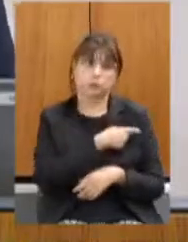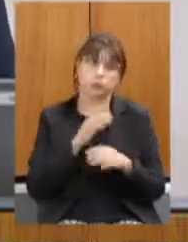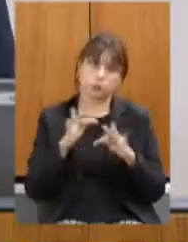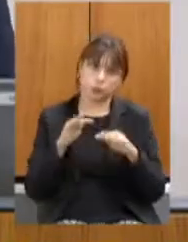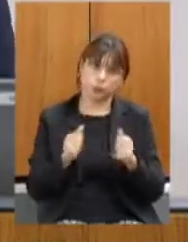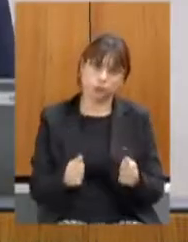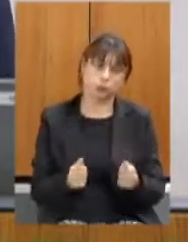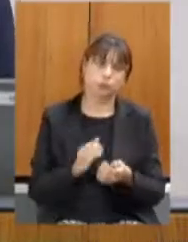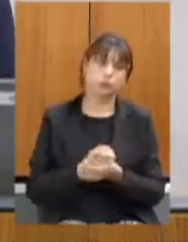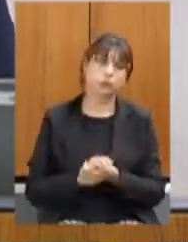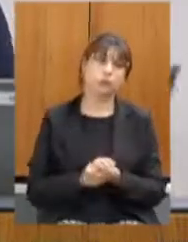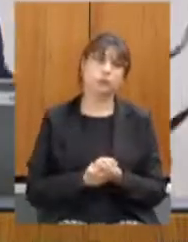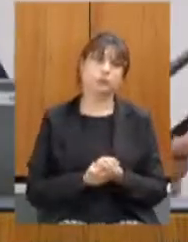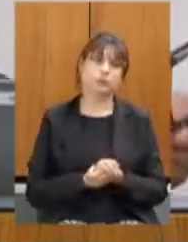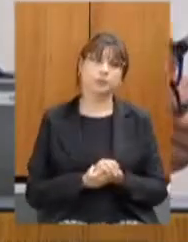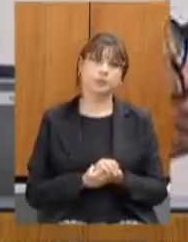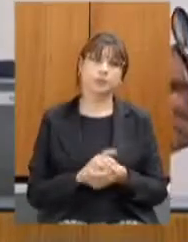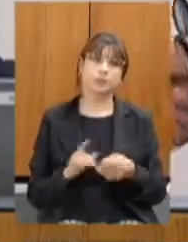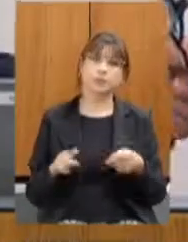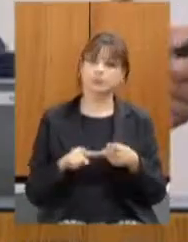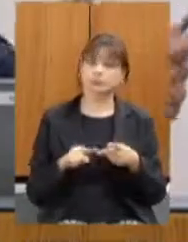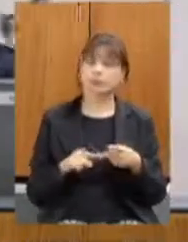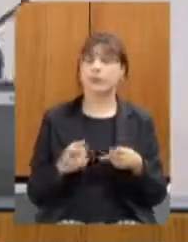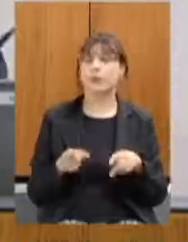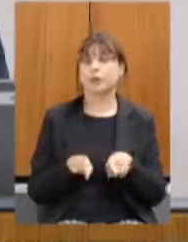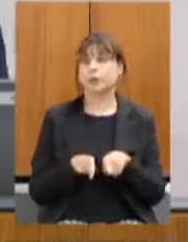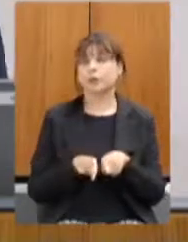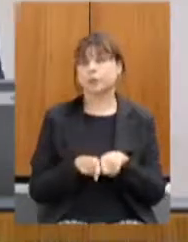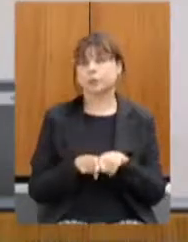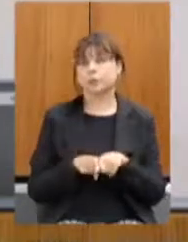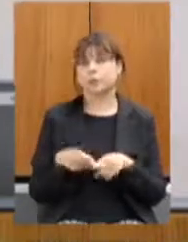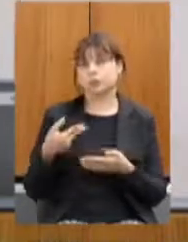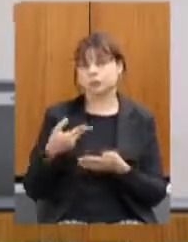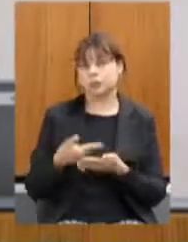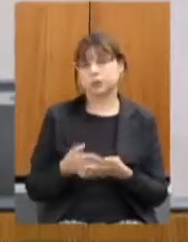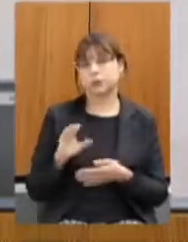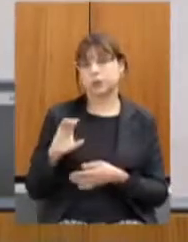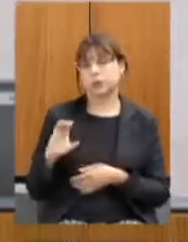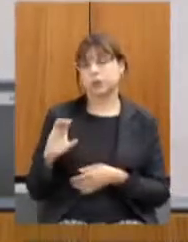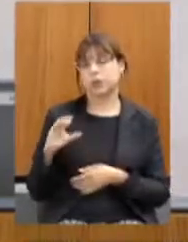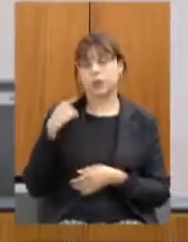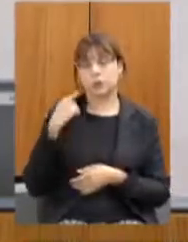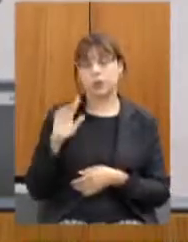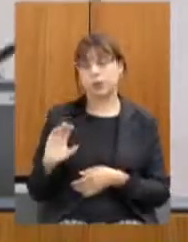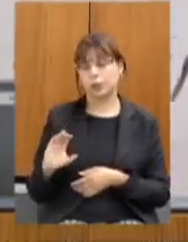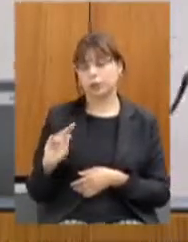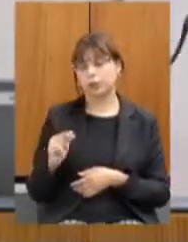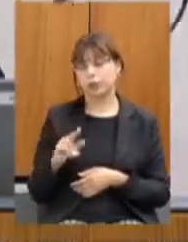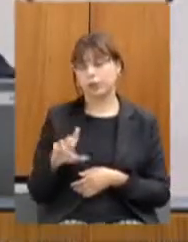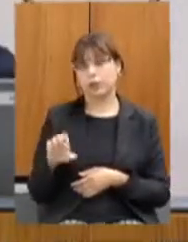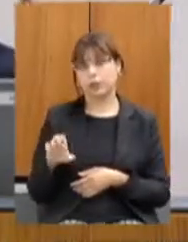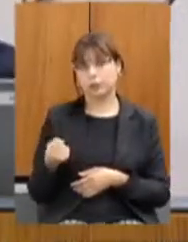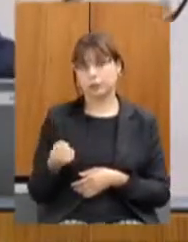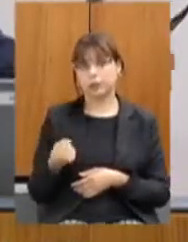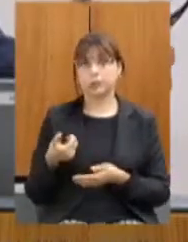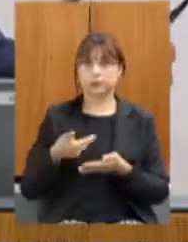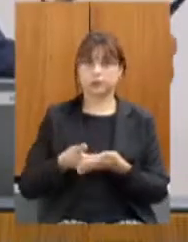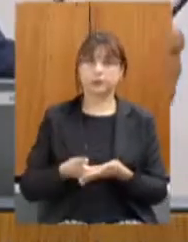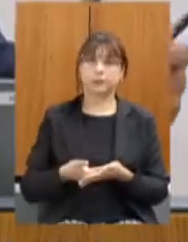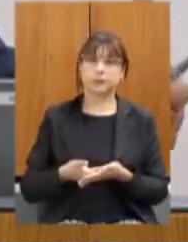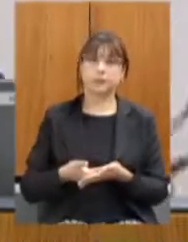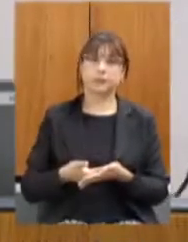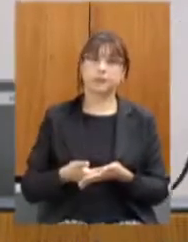promover a vacinação a questão dos leite que foi levantado pelo Charles Deputado Charles dos leitos de